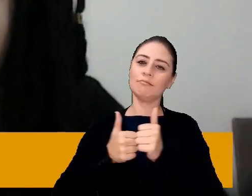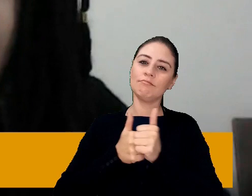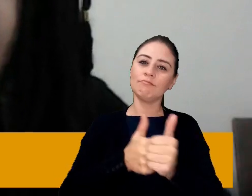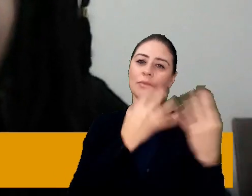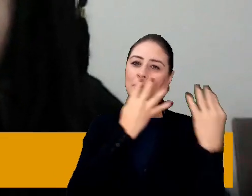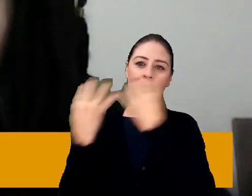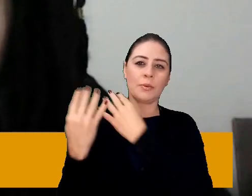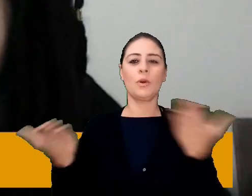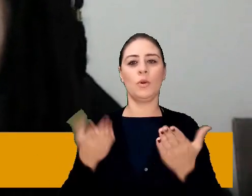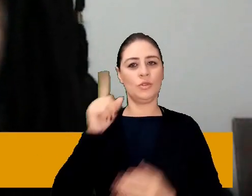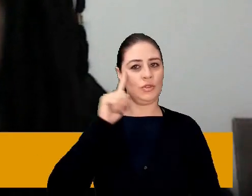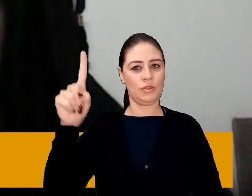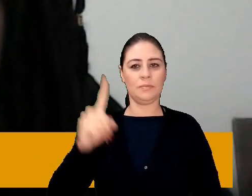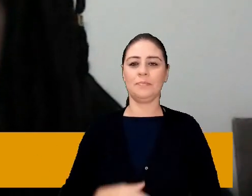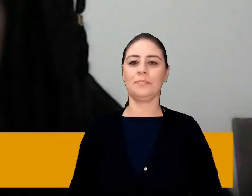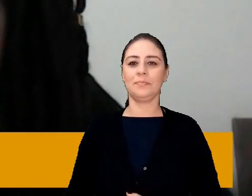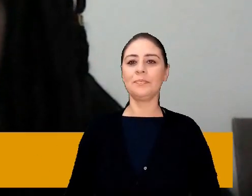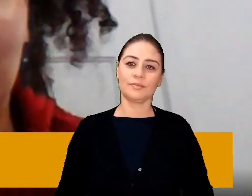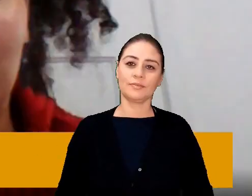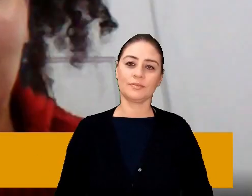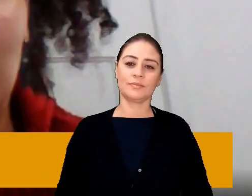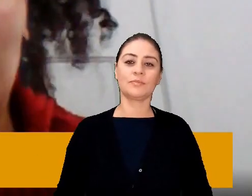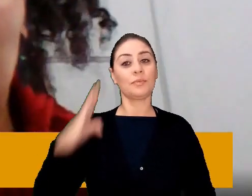acompanhando no dia de hoje.